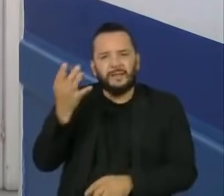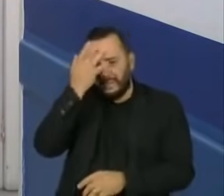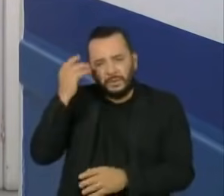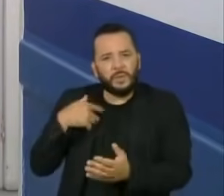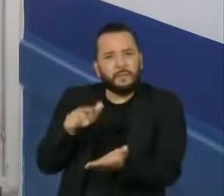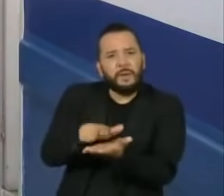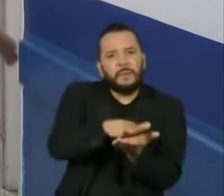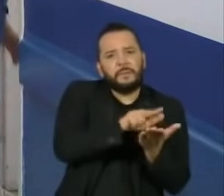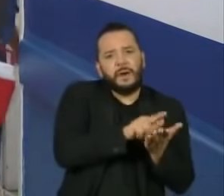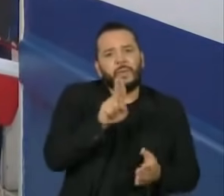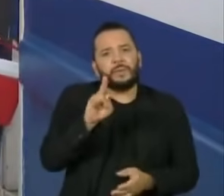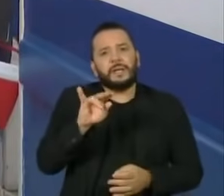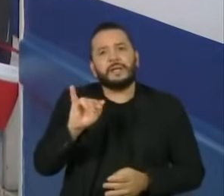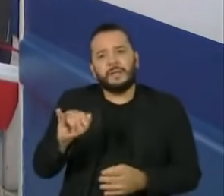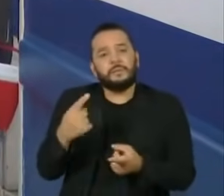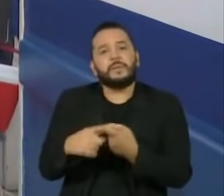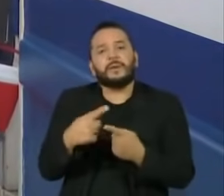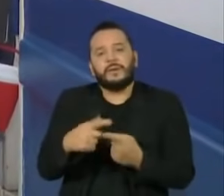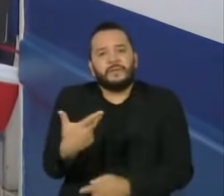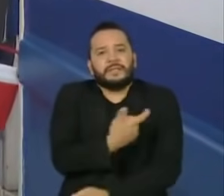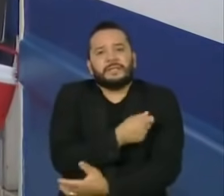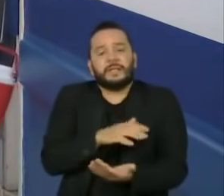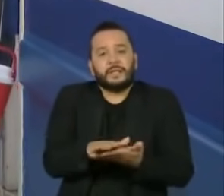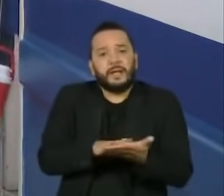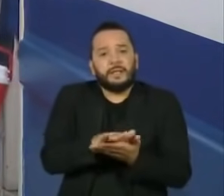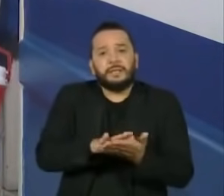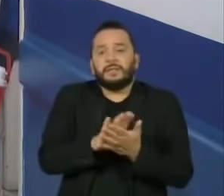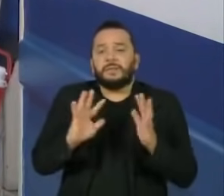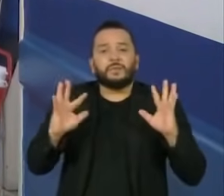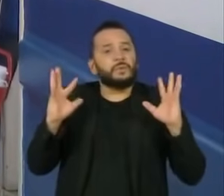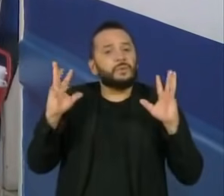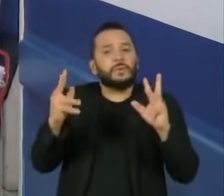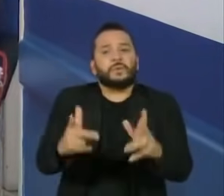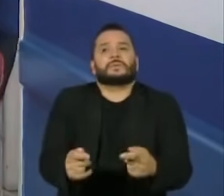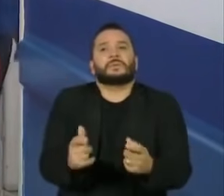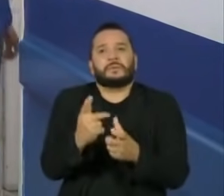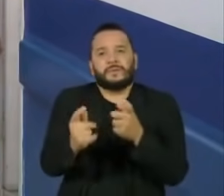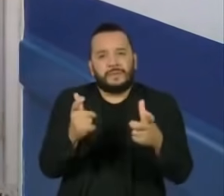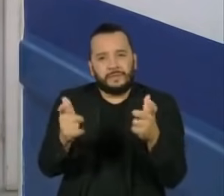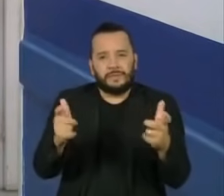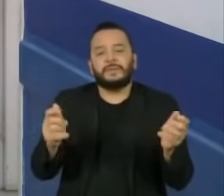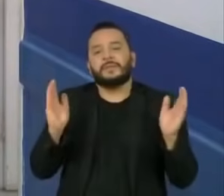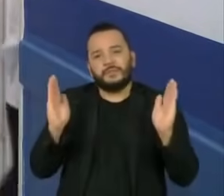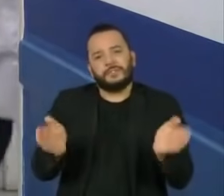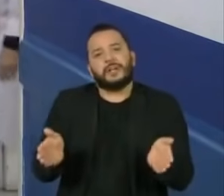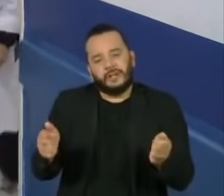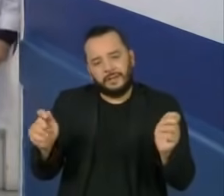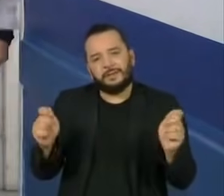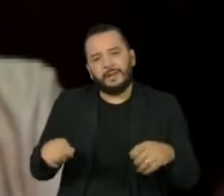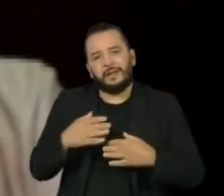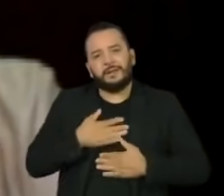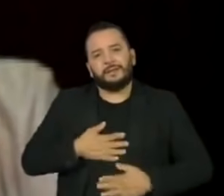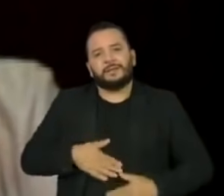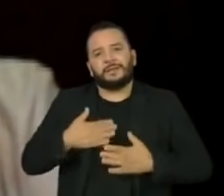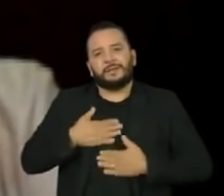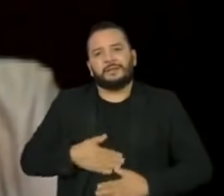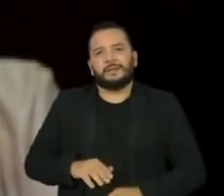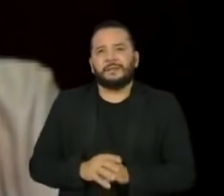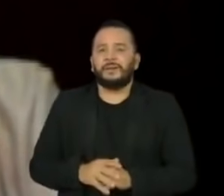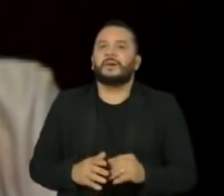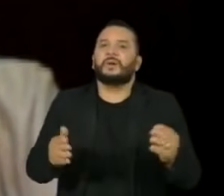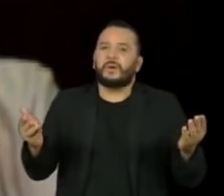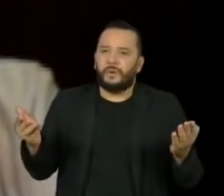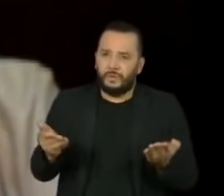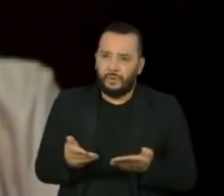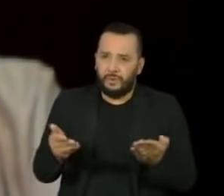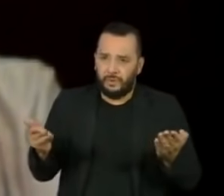tomaram vacina. E só quando todos estiverem vacinados, a gente vai poder relaxar de verdade. Hoje nós estamos